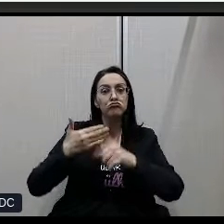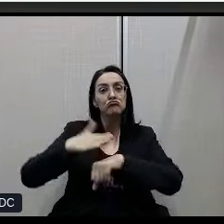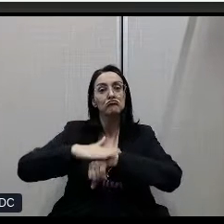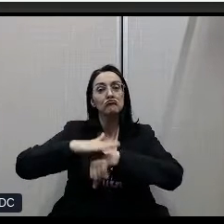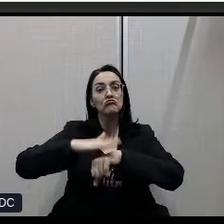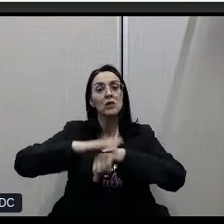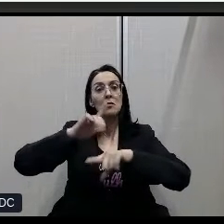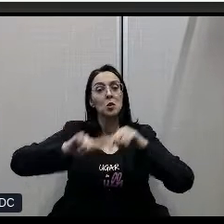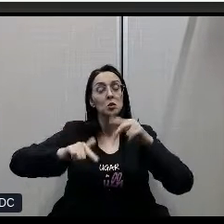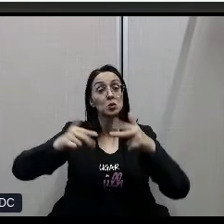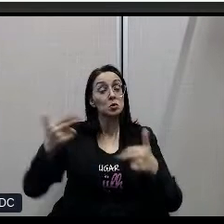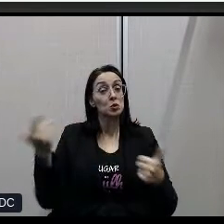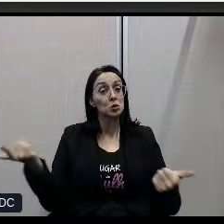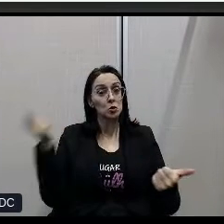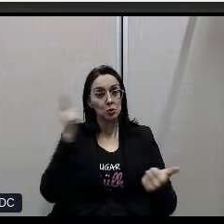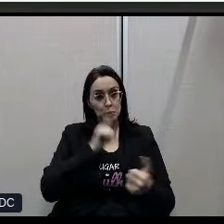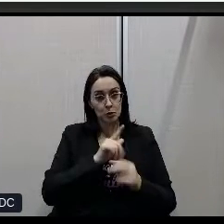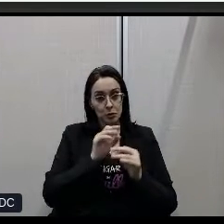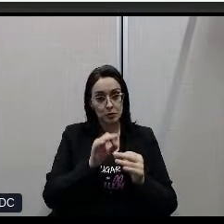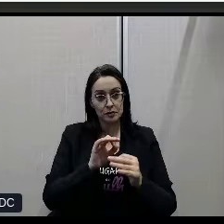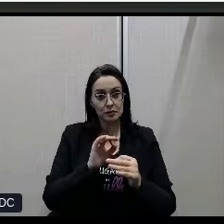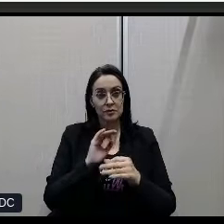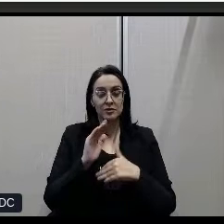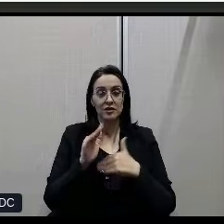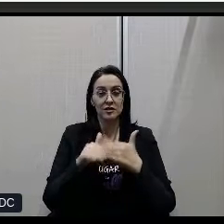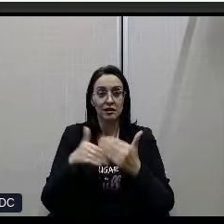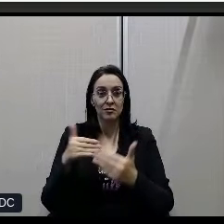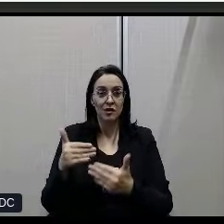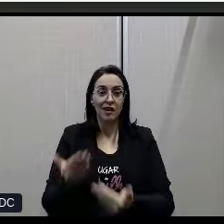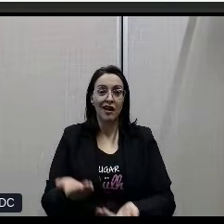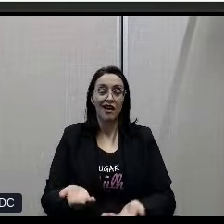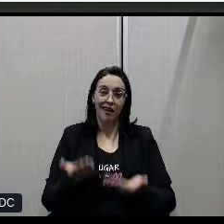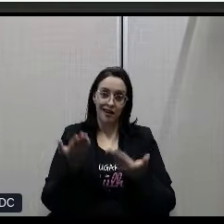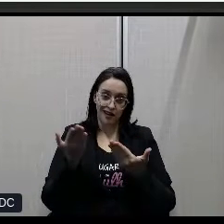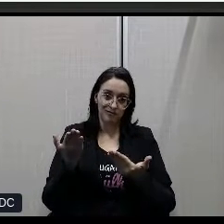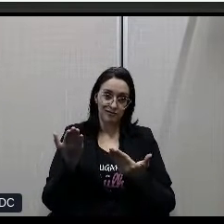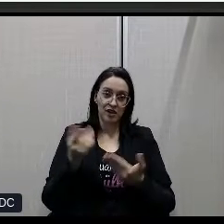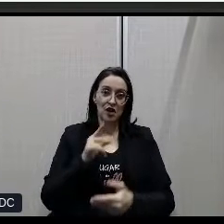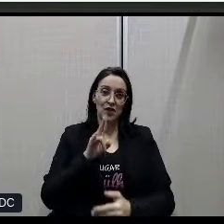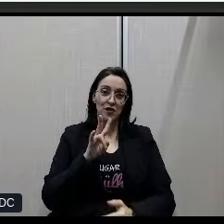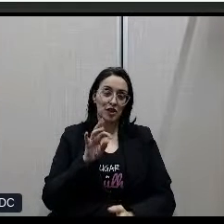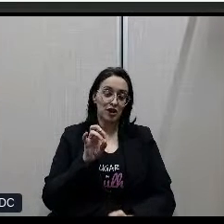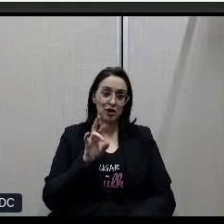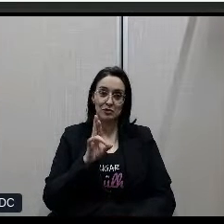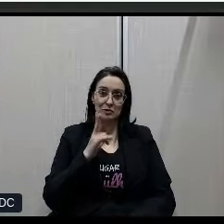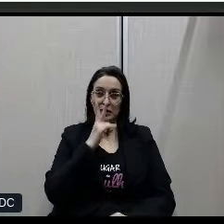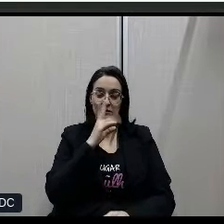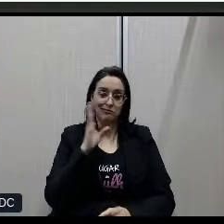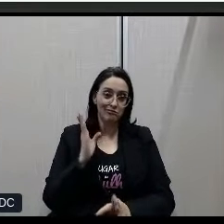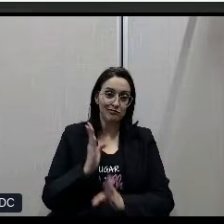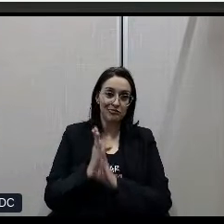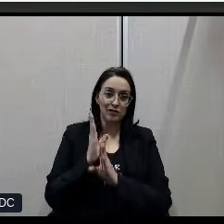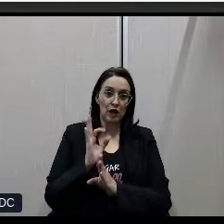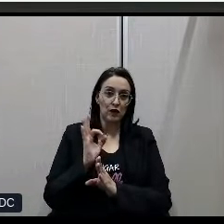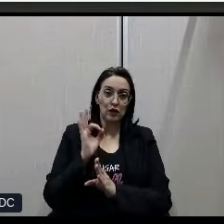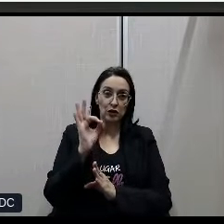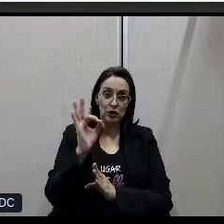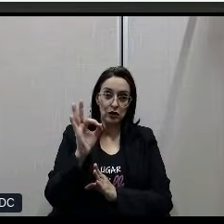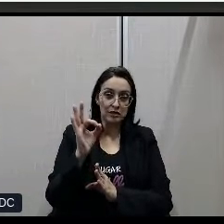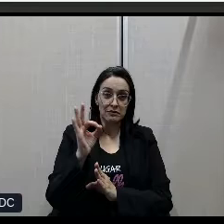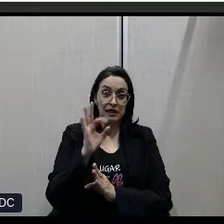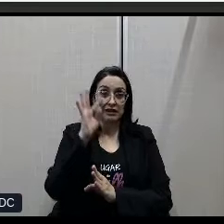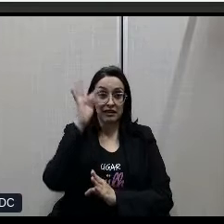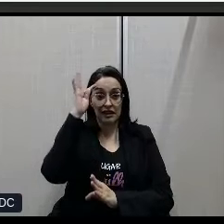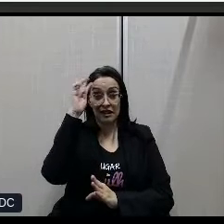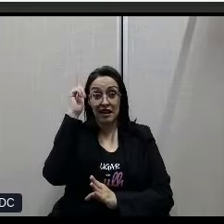esse produto acontecer. Se não fosse pelo Victor, acho que eu não descobriria no futuro, depois que eu teria